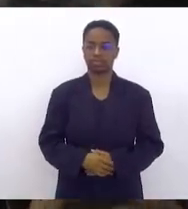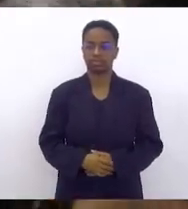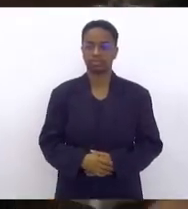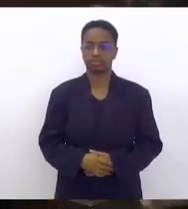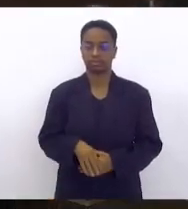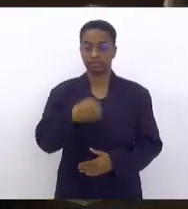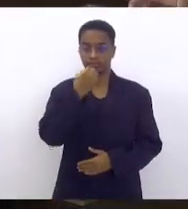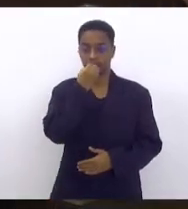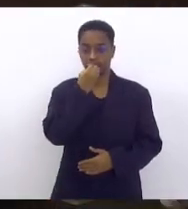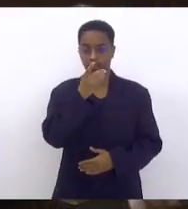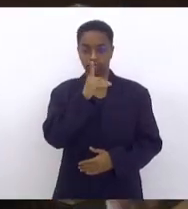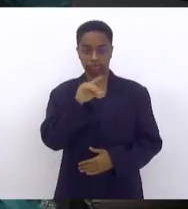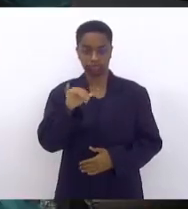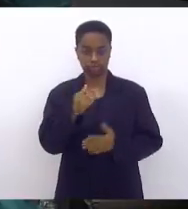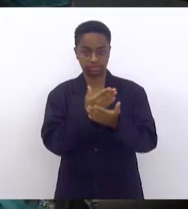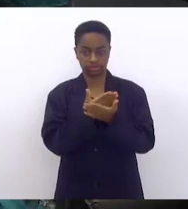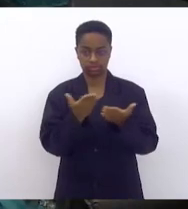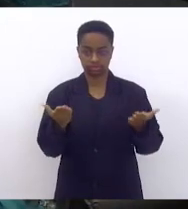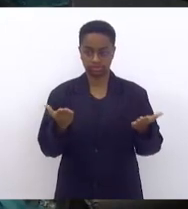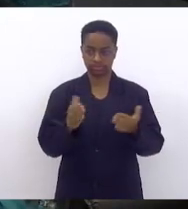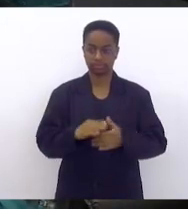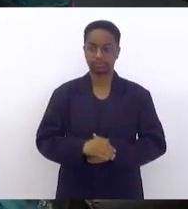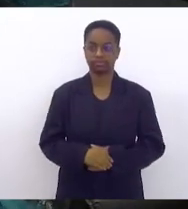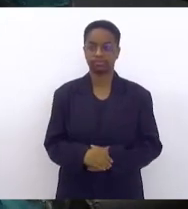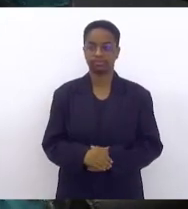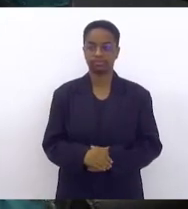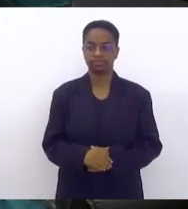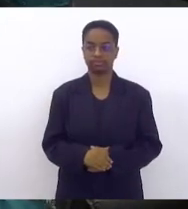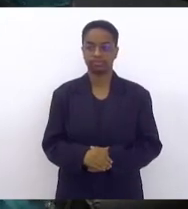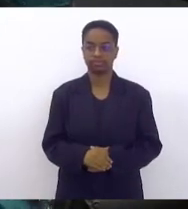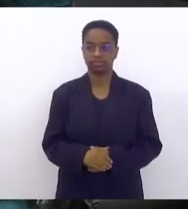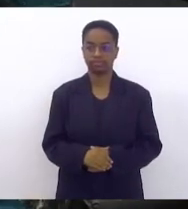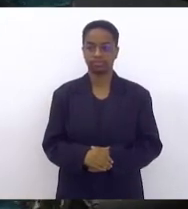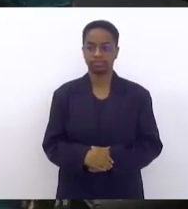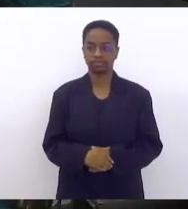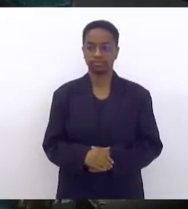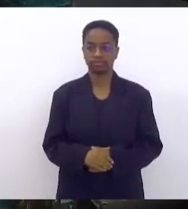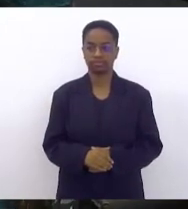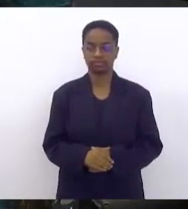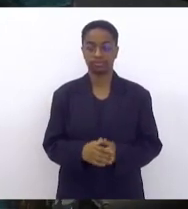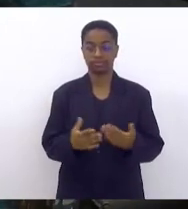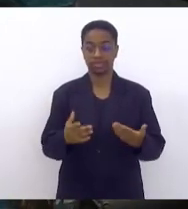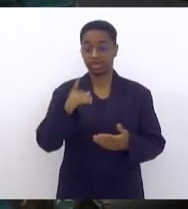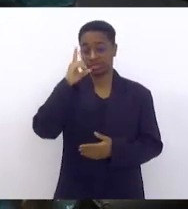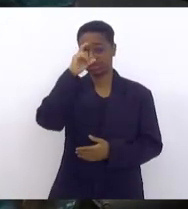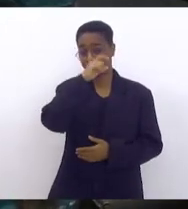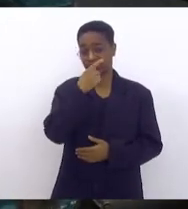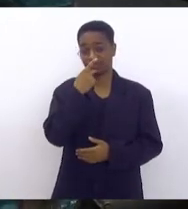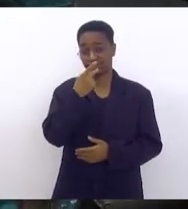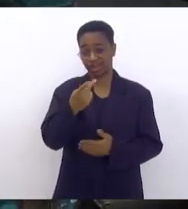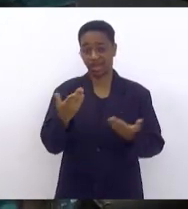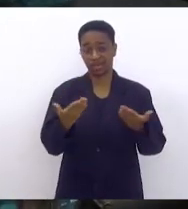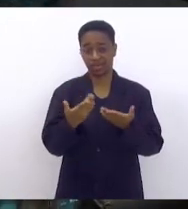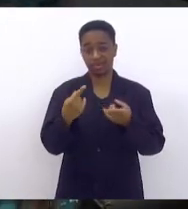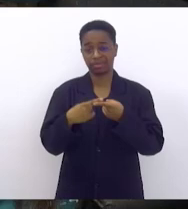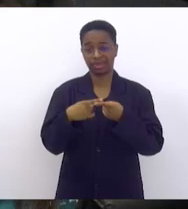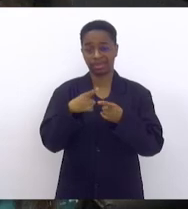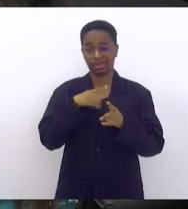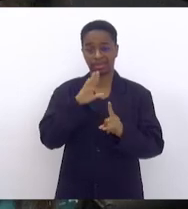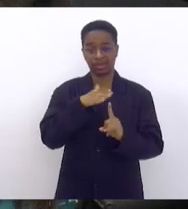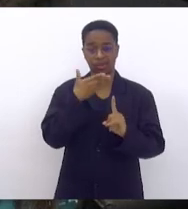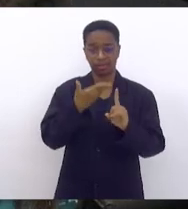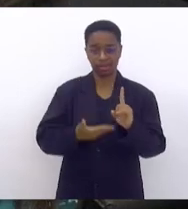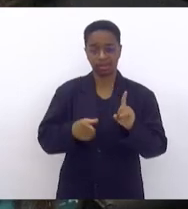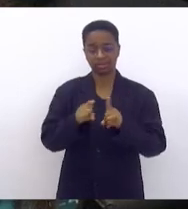Bom dia a todos. É difícil falar agora, depois dessa homenagem, depois dessa salva